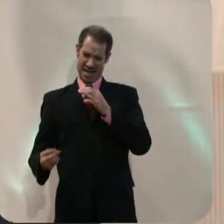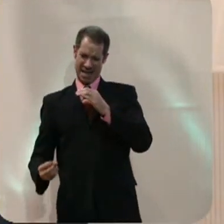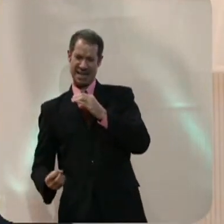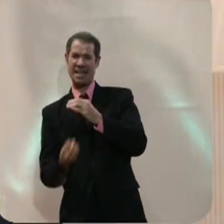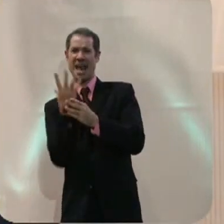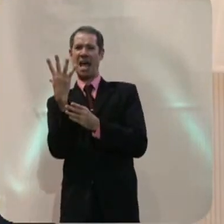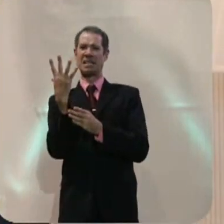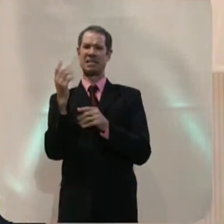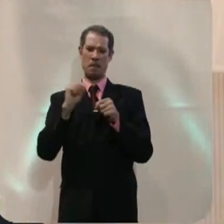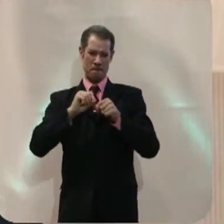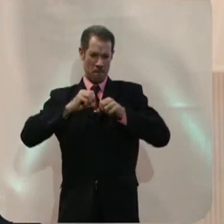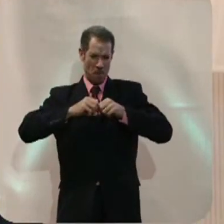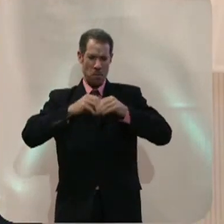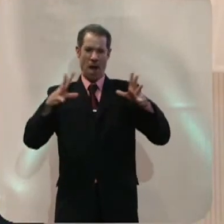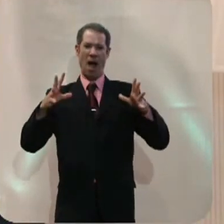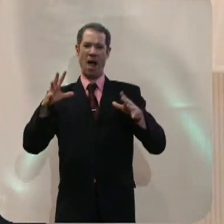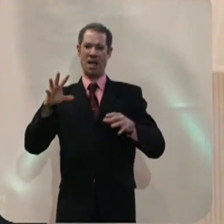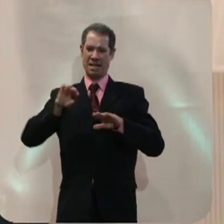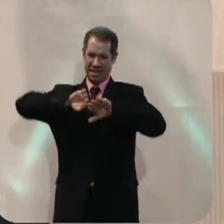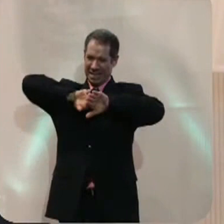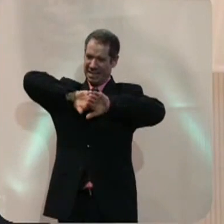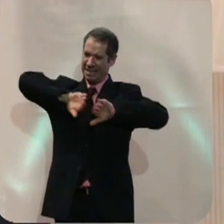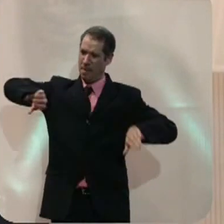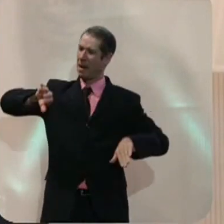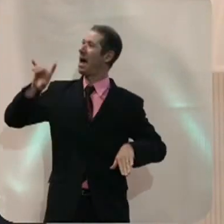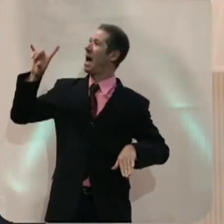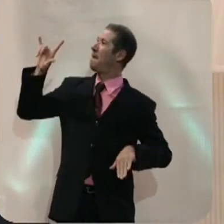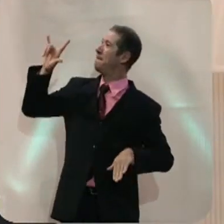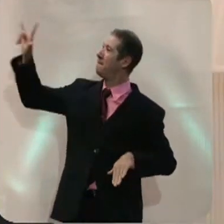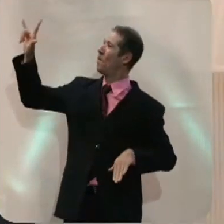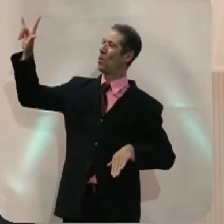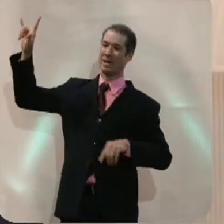será capaz de nos separar do amor de Deus que está em